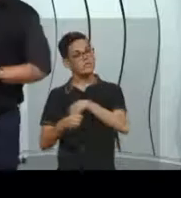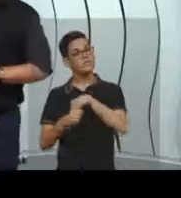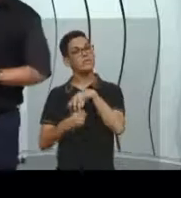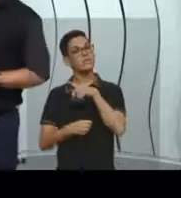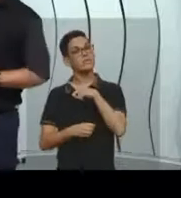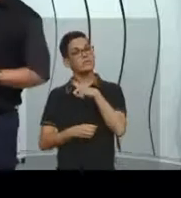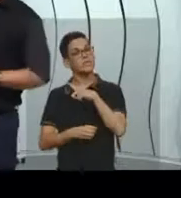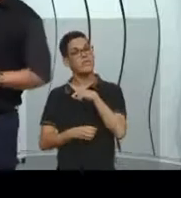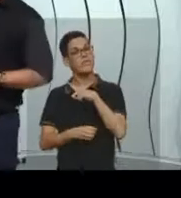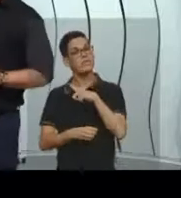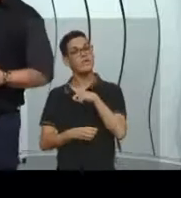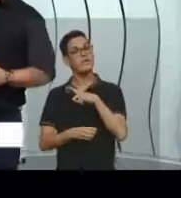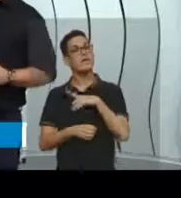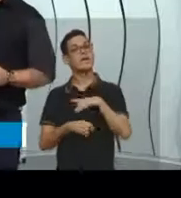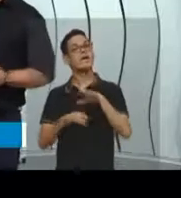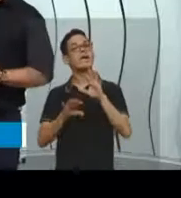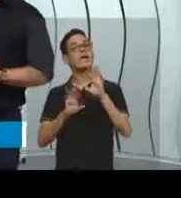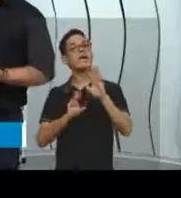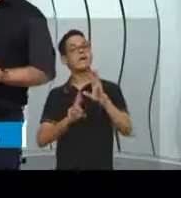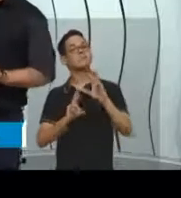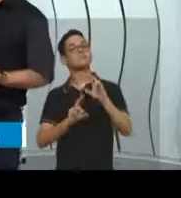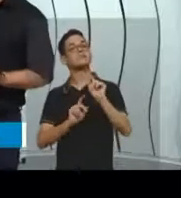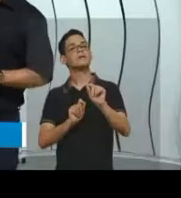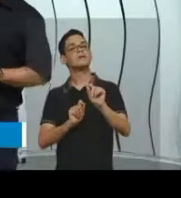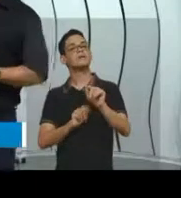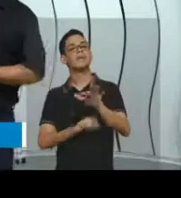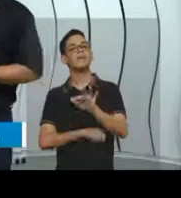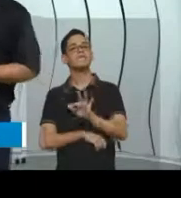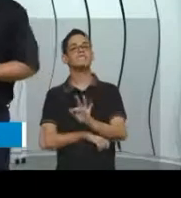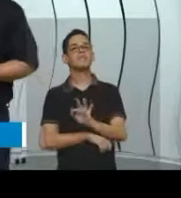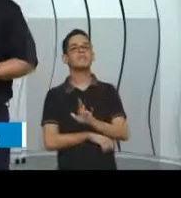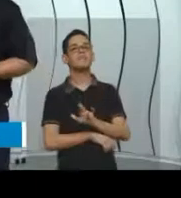frigorífico, onde ele mesmo vai